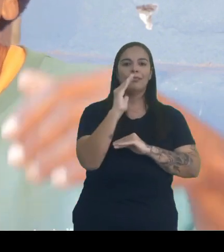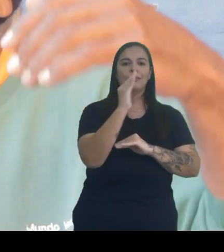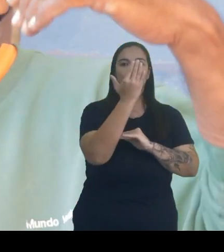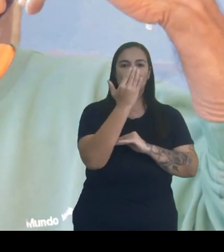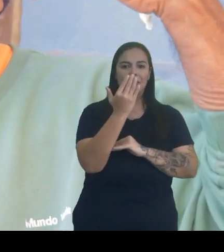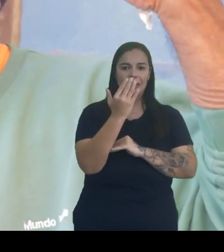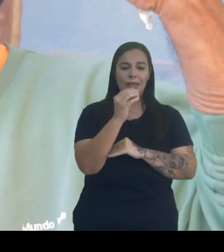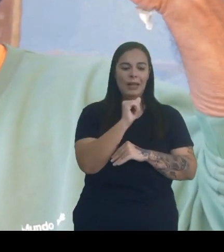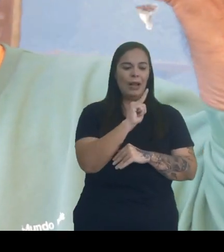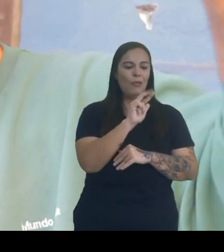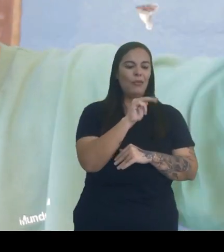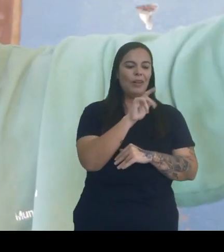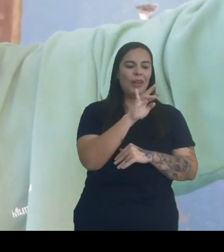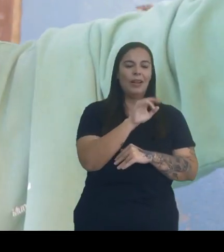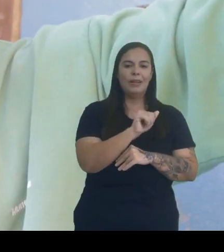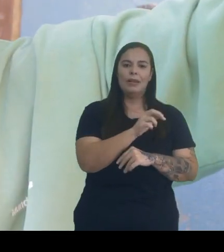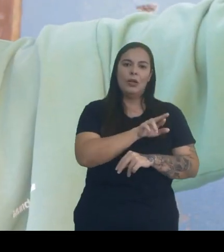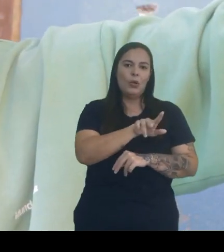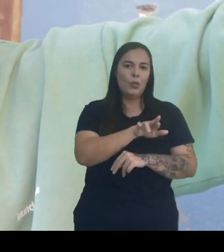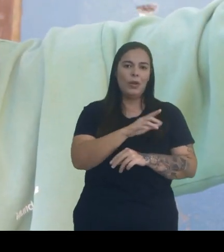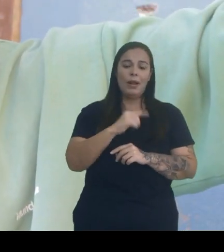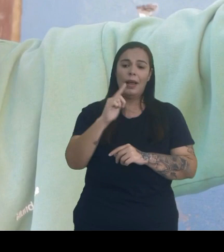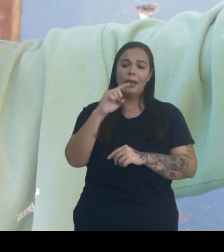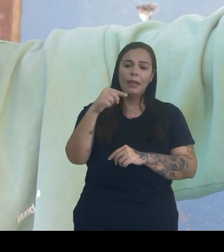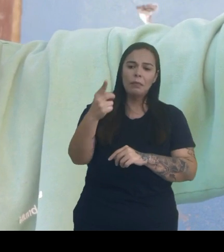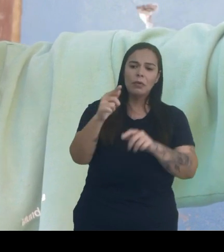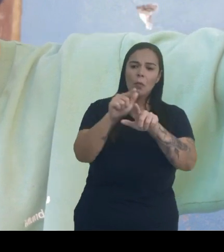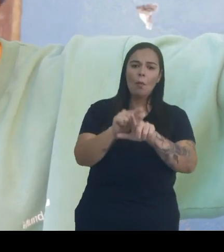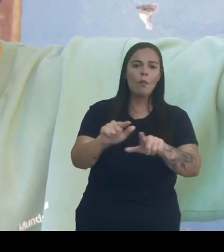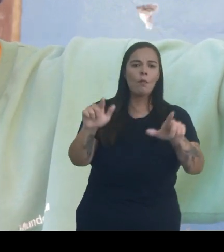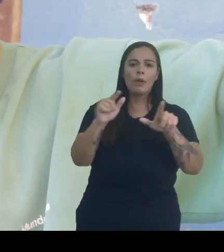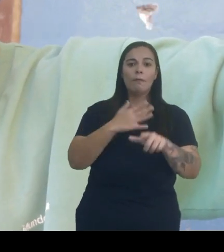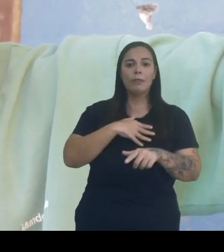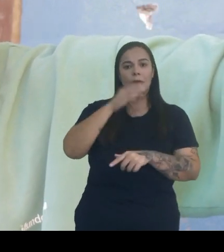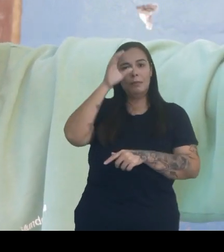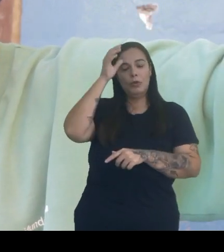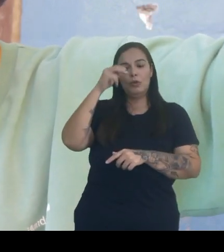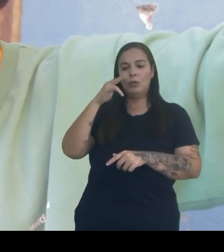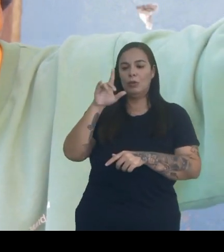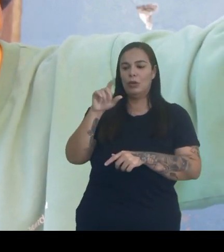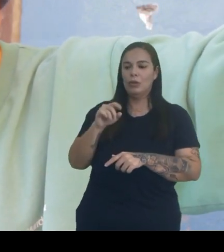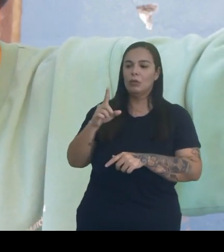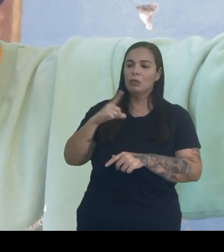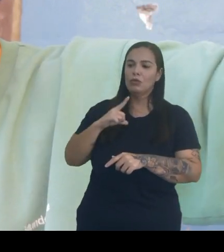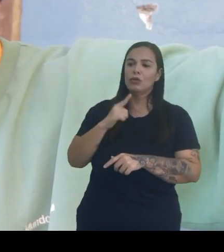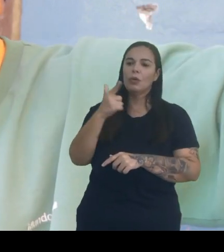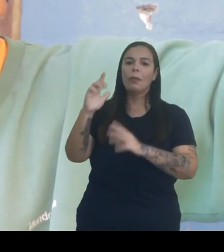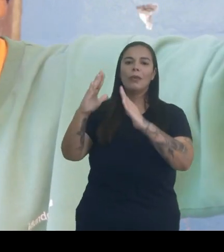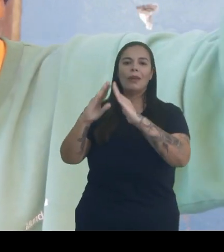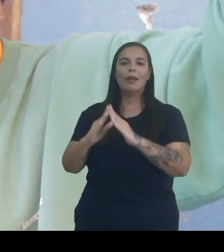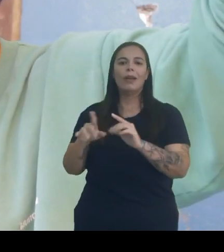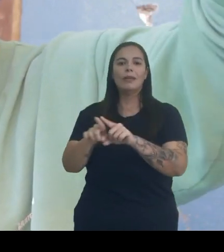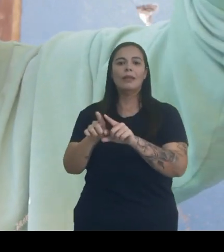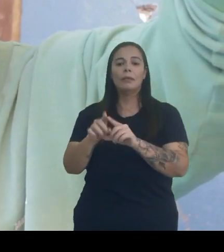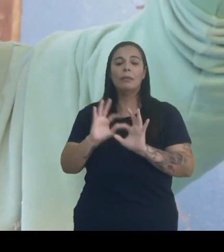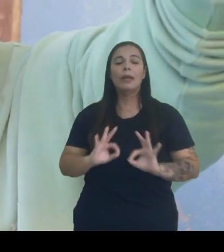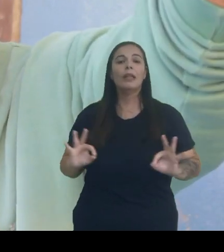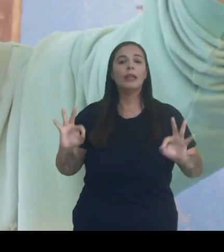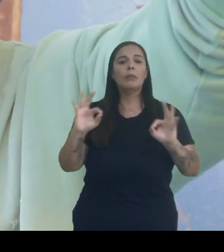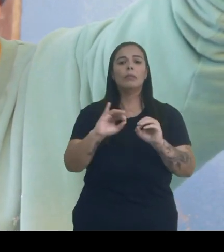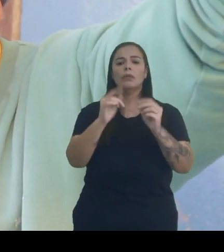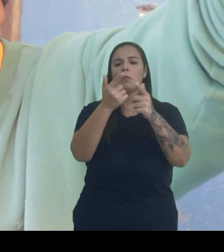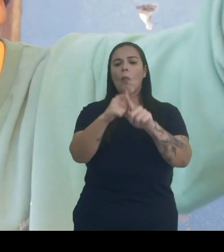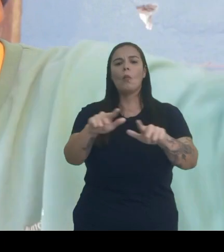E depois não tinha mais nada, tinha umas casas ali pra cima, inclusive meu tio Vila, que era dono disso aqui, irmão do meu pai, tinha uma casa ali. E depois era tudo